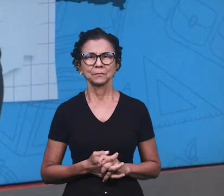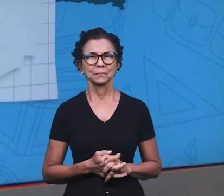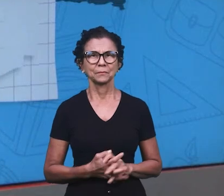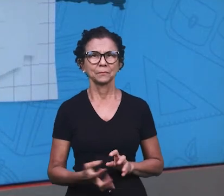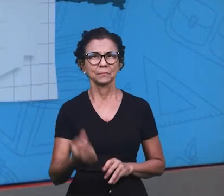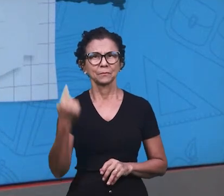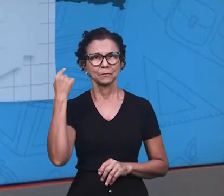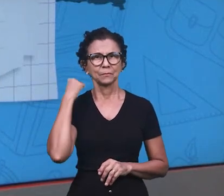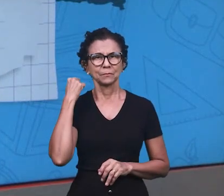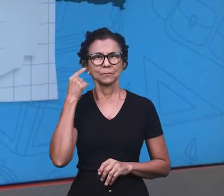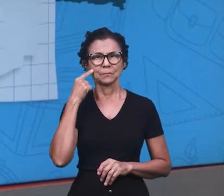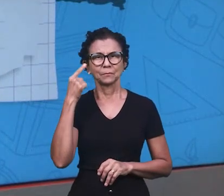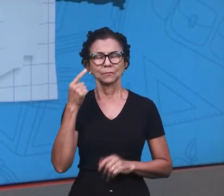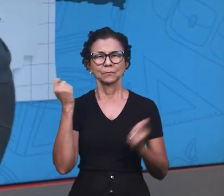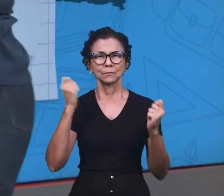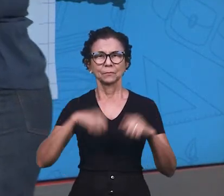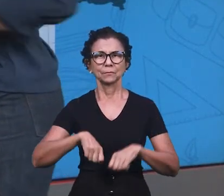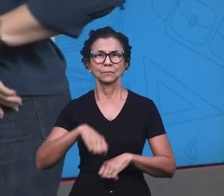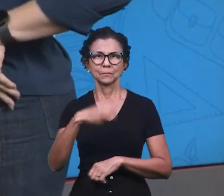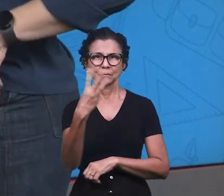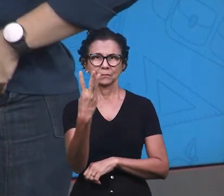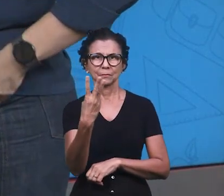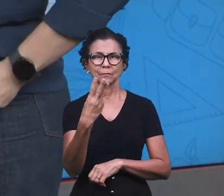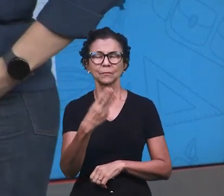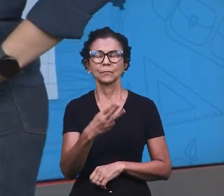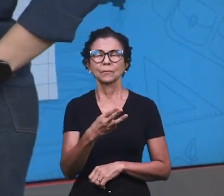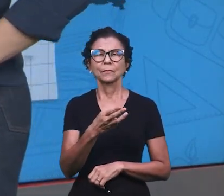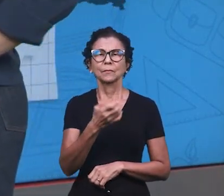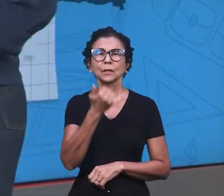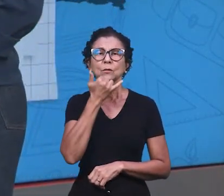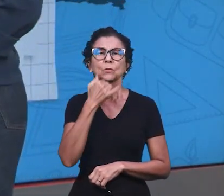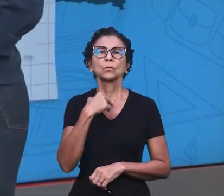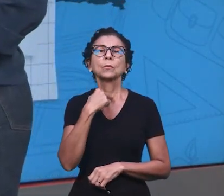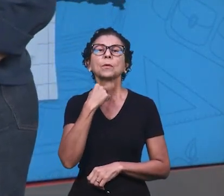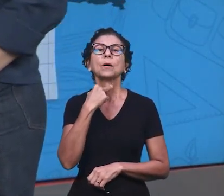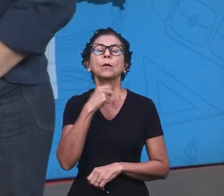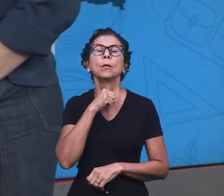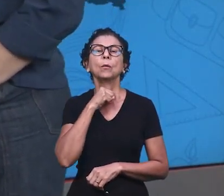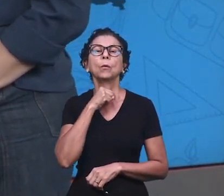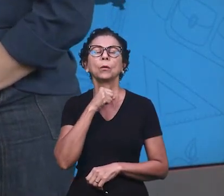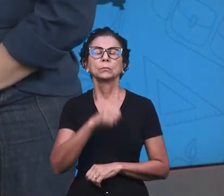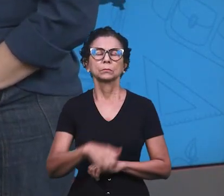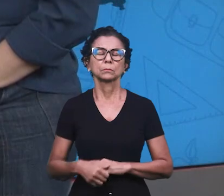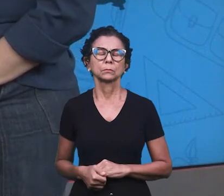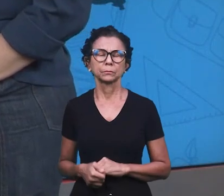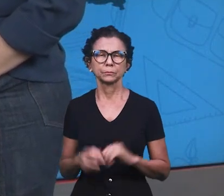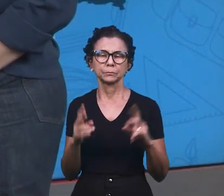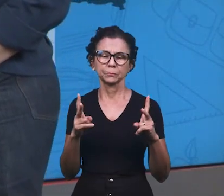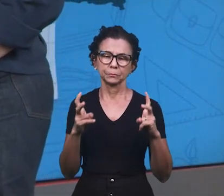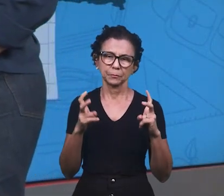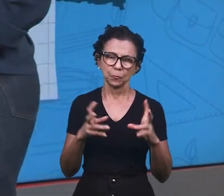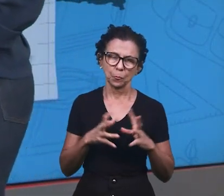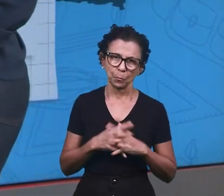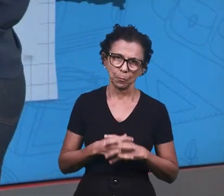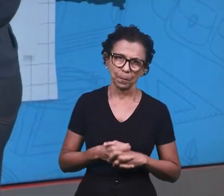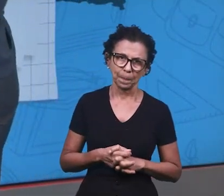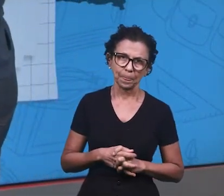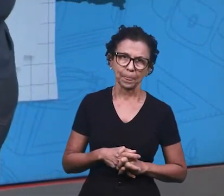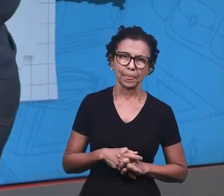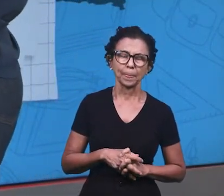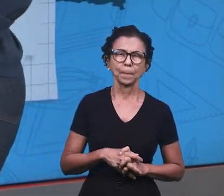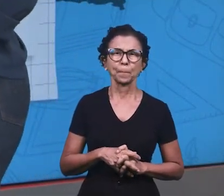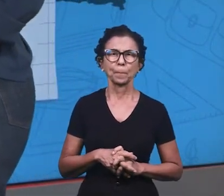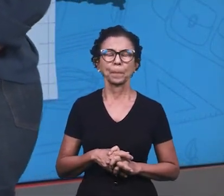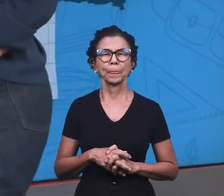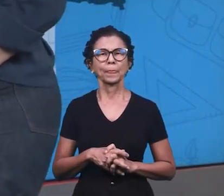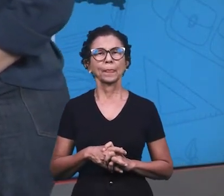competência 3. Me desculpem que eu engasguei aqui um pouquinho. Observa comigo. A Constituição Federal de 88,